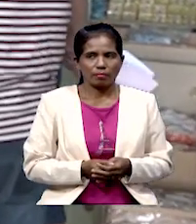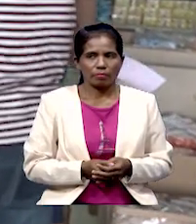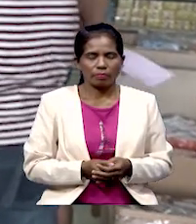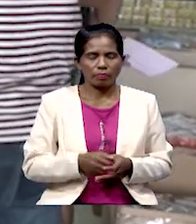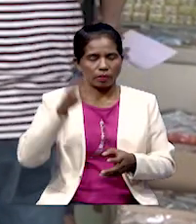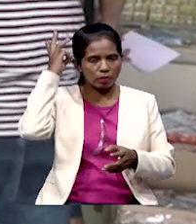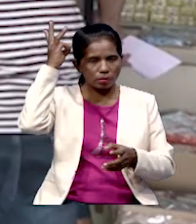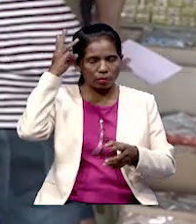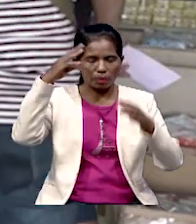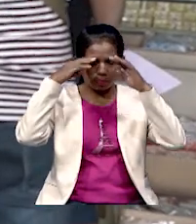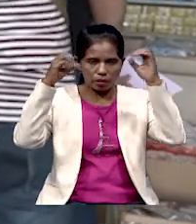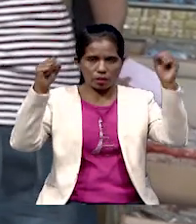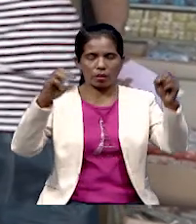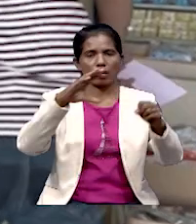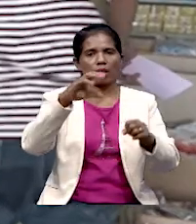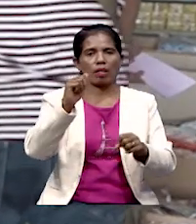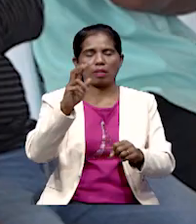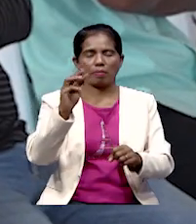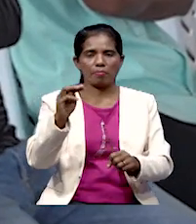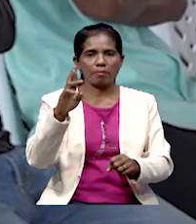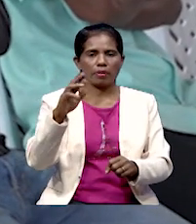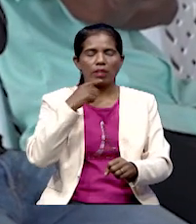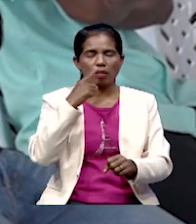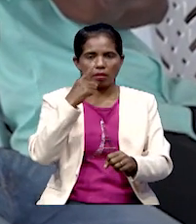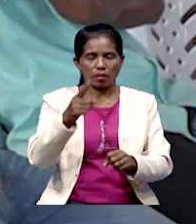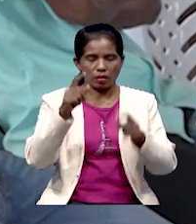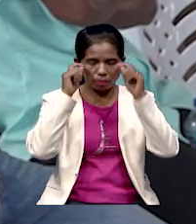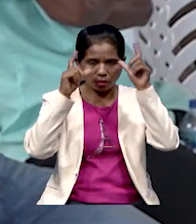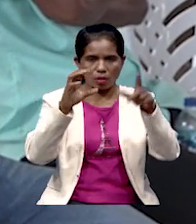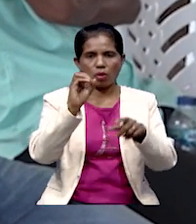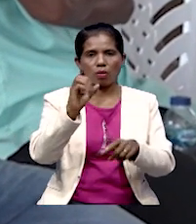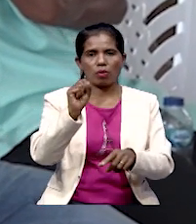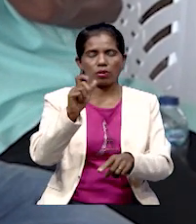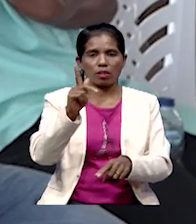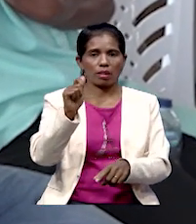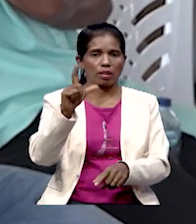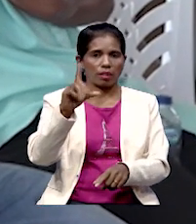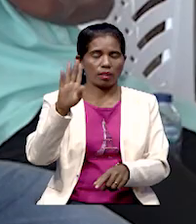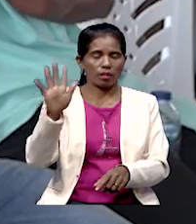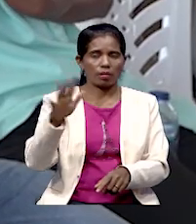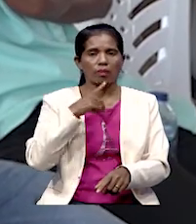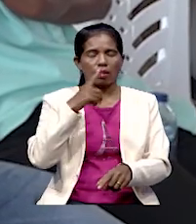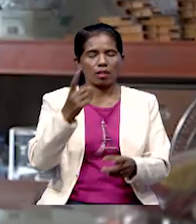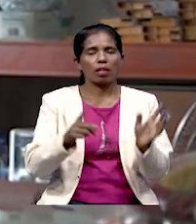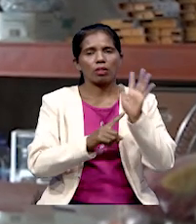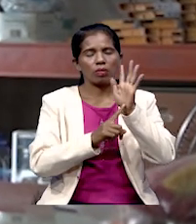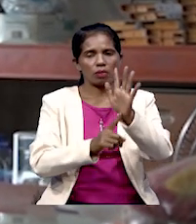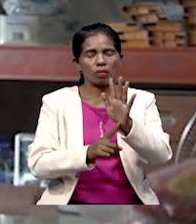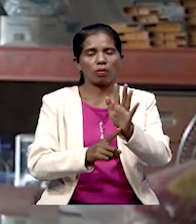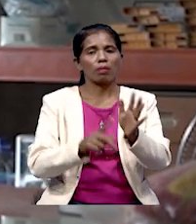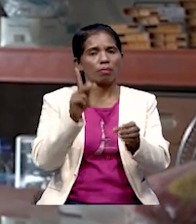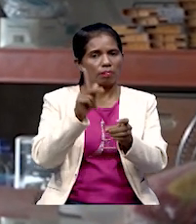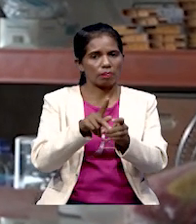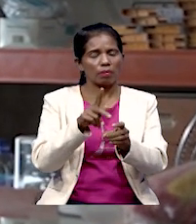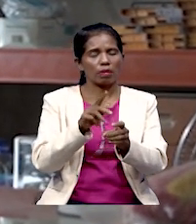Preocupação é presidente Câmara Comércio e Indústria Timor-Leste, Oscar Lima, hato relaciona o estoque mina zona, nebeja menos